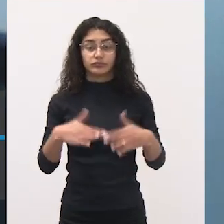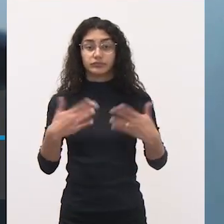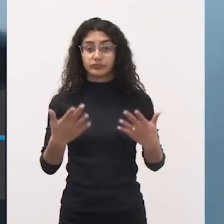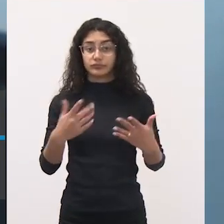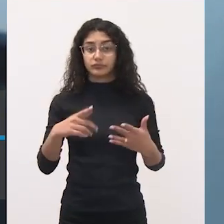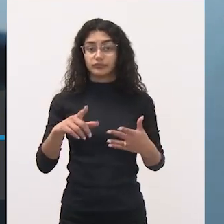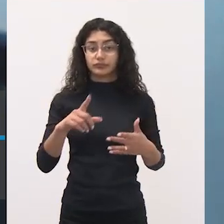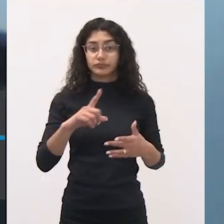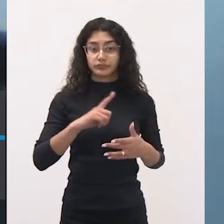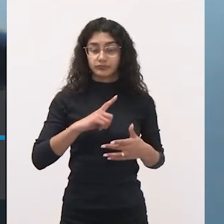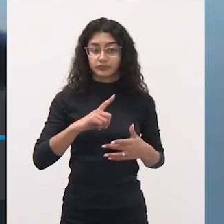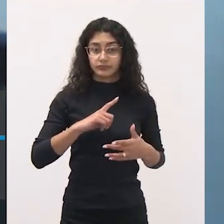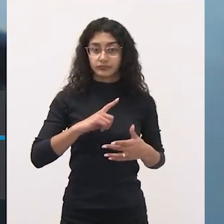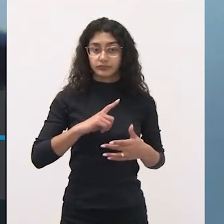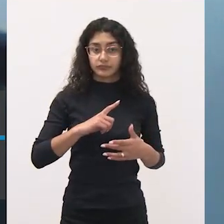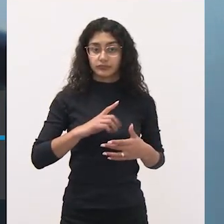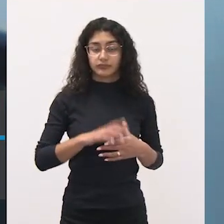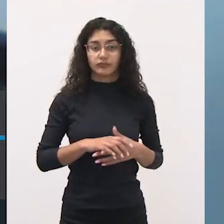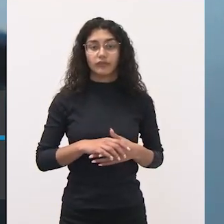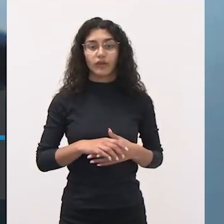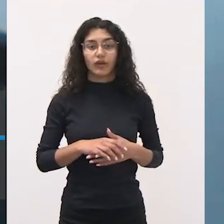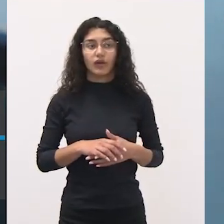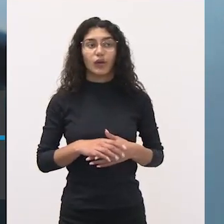e infecções neonatais,